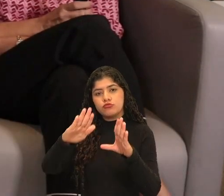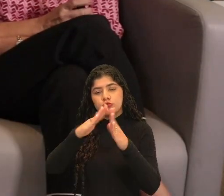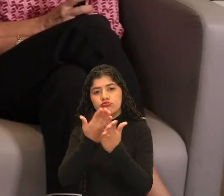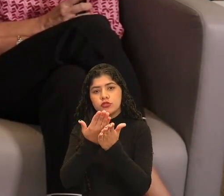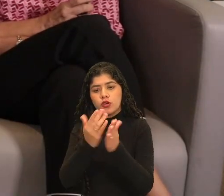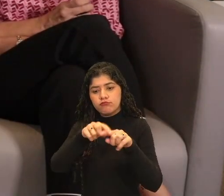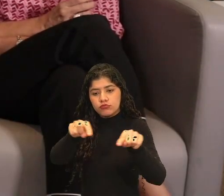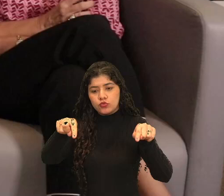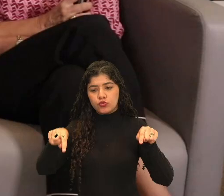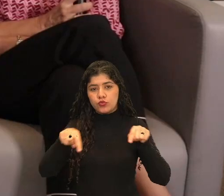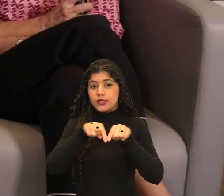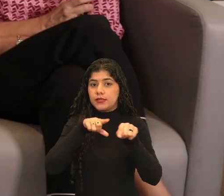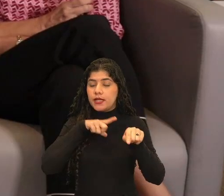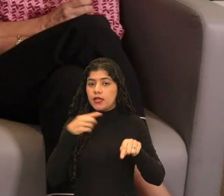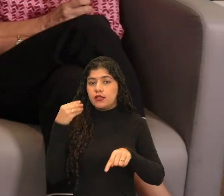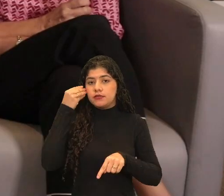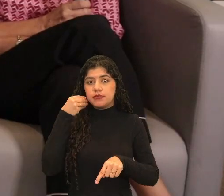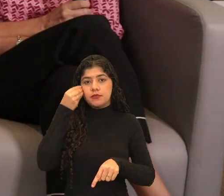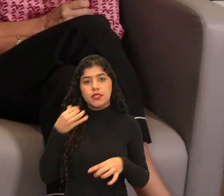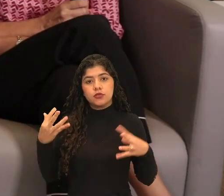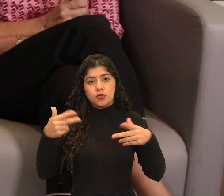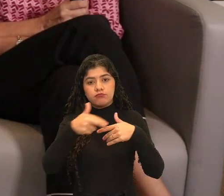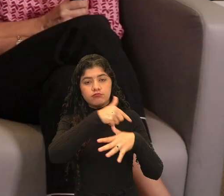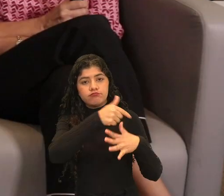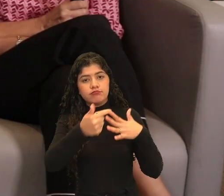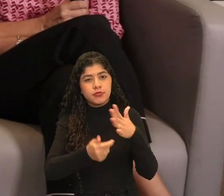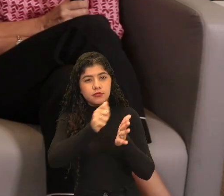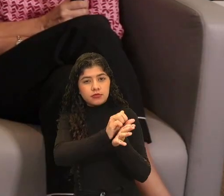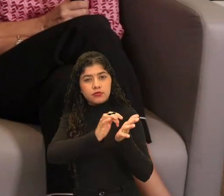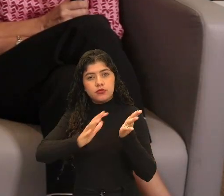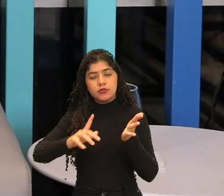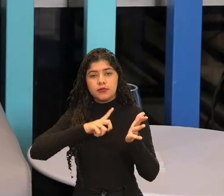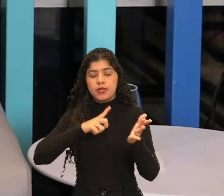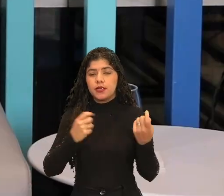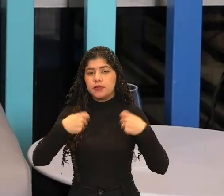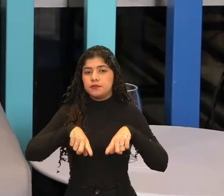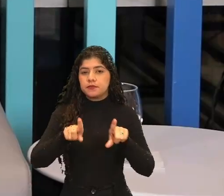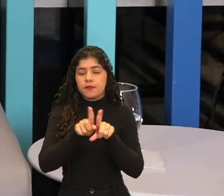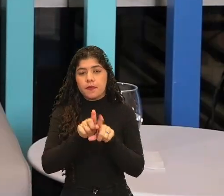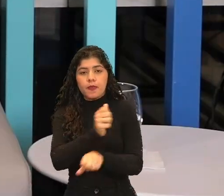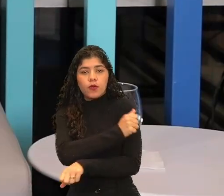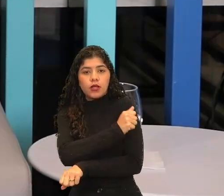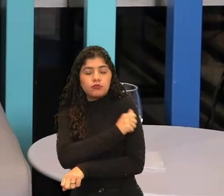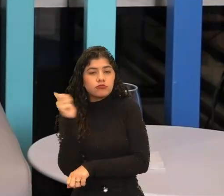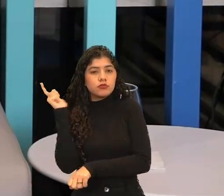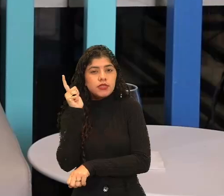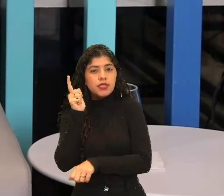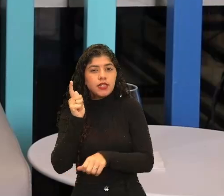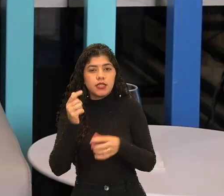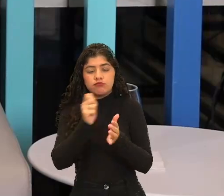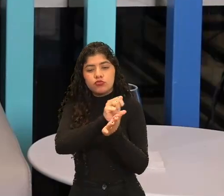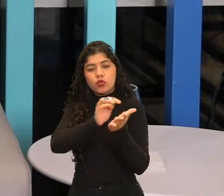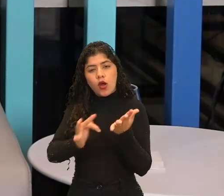Ele participa de todas as atividades. A gente tem que se questionar isso. Eu tenho possibilitado com que aquele aluno participe de todas as